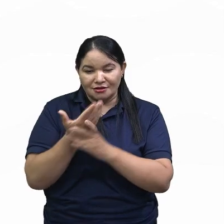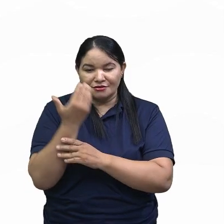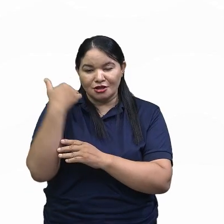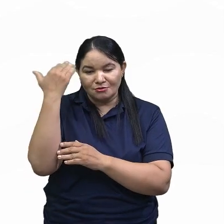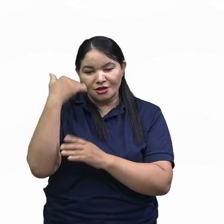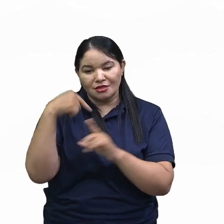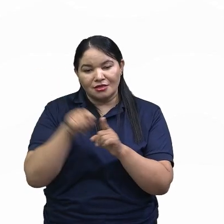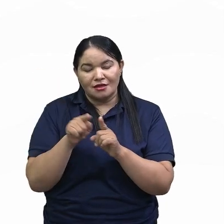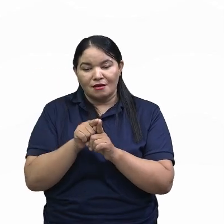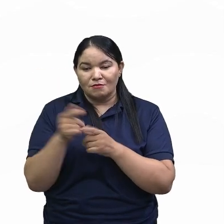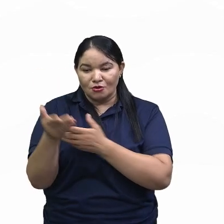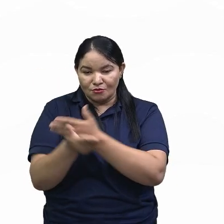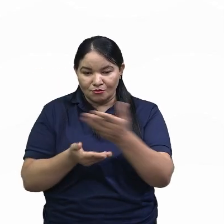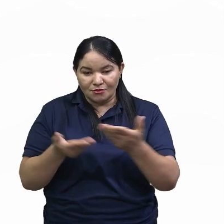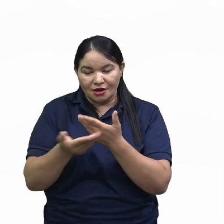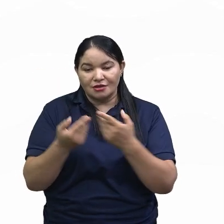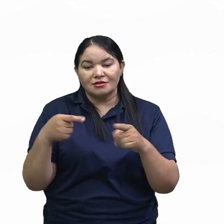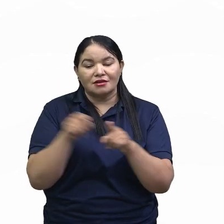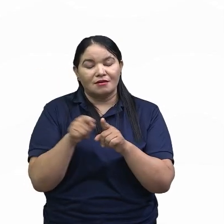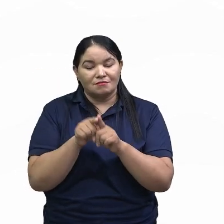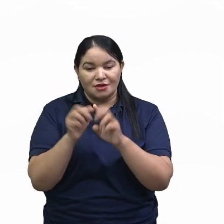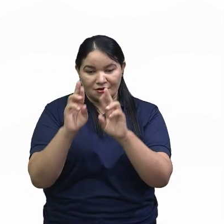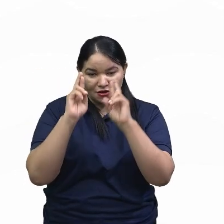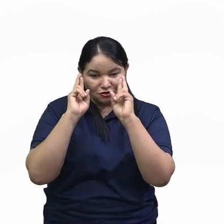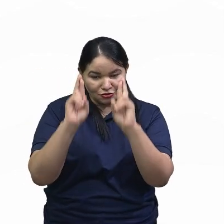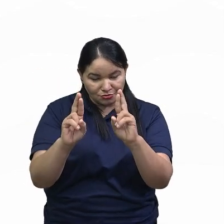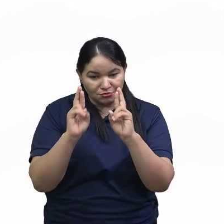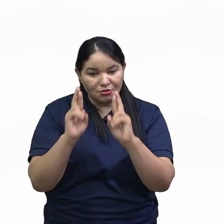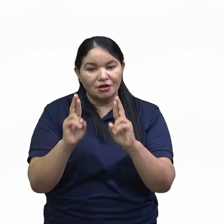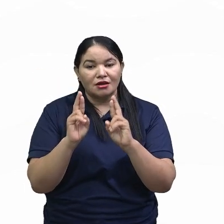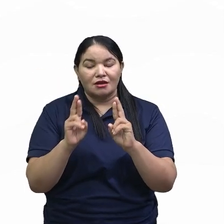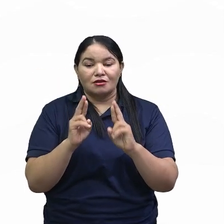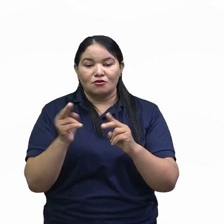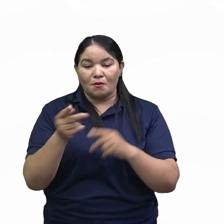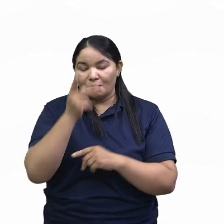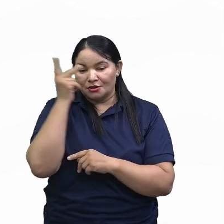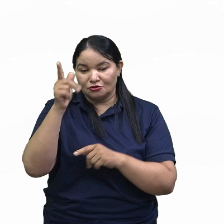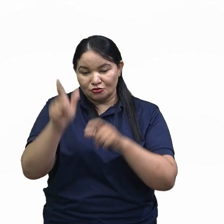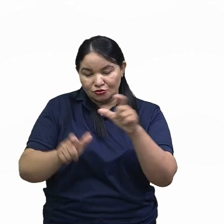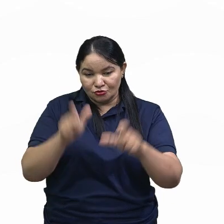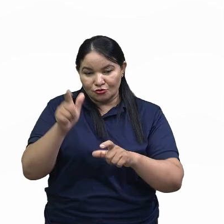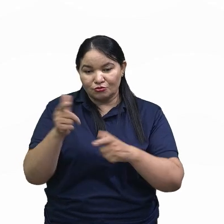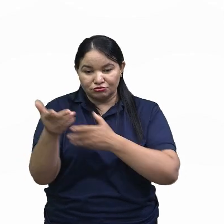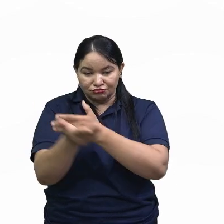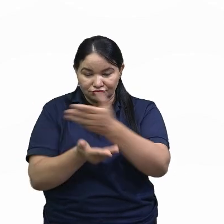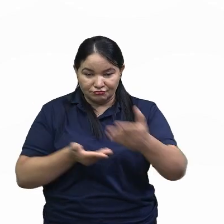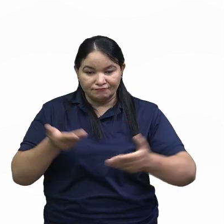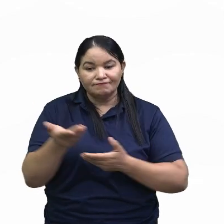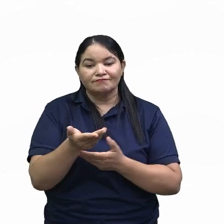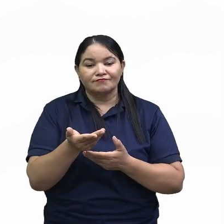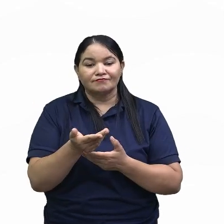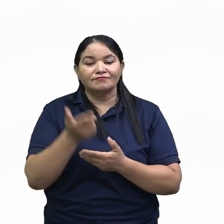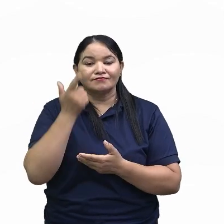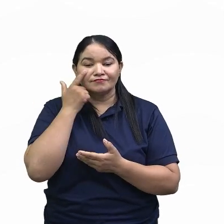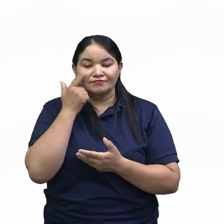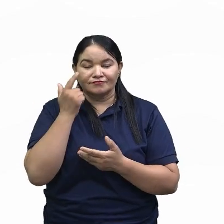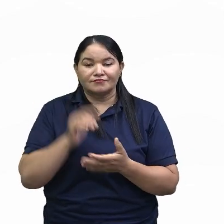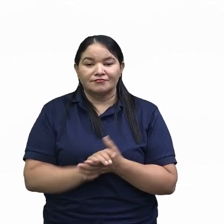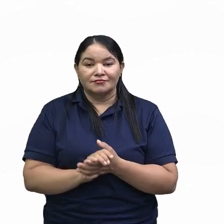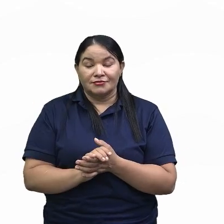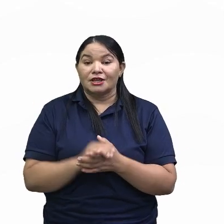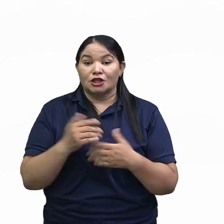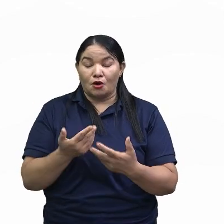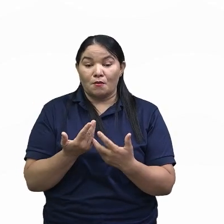compreensão, cooperação e respeito entre pessoas. Então, olha só, multiculturalismo é